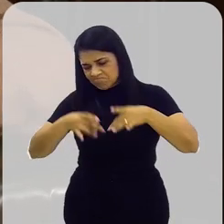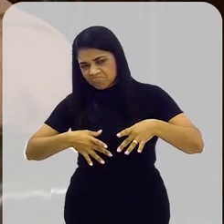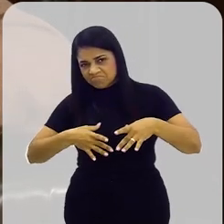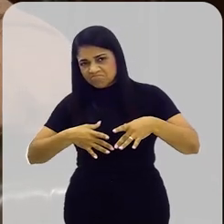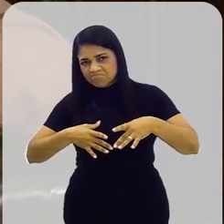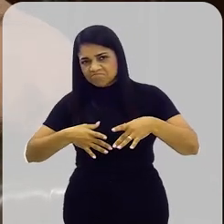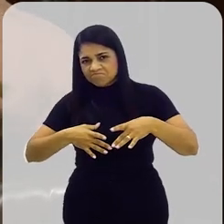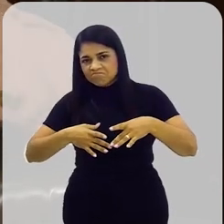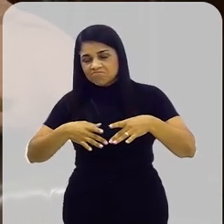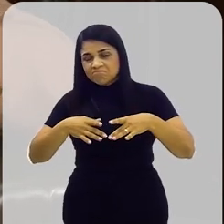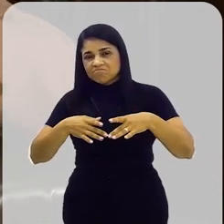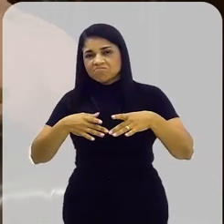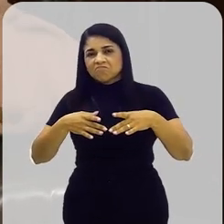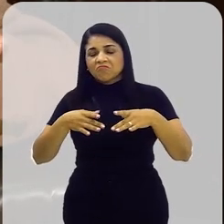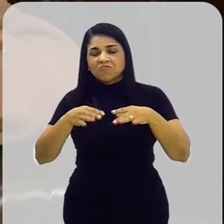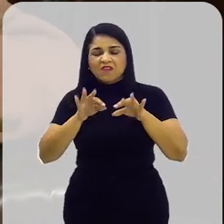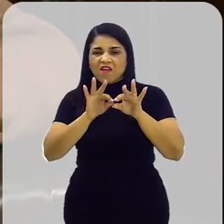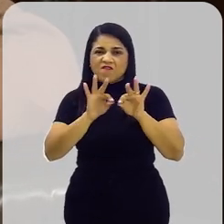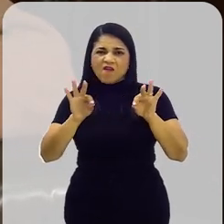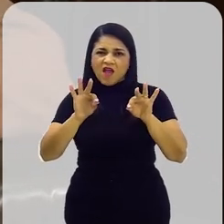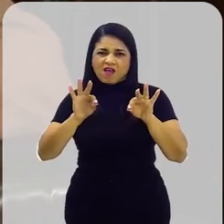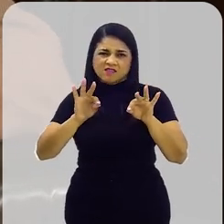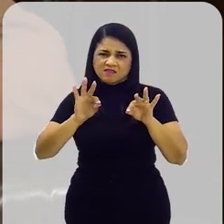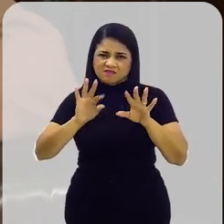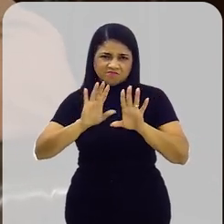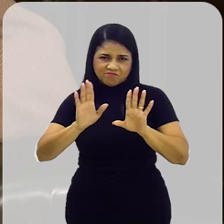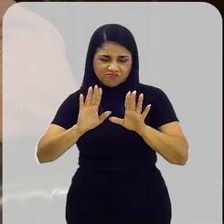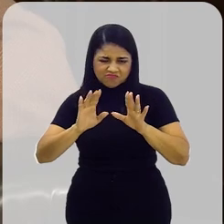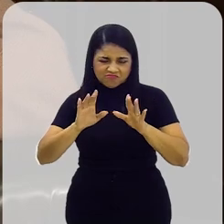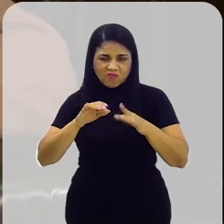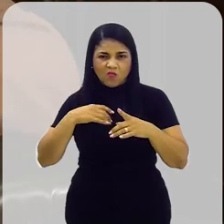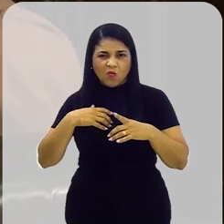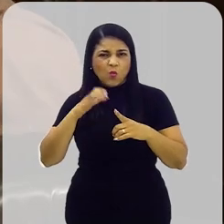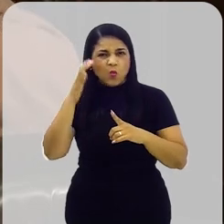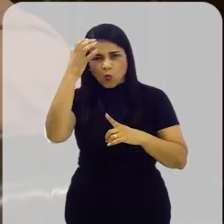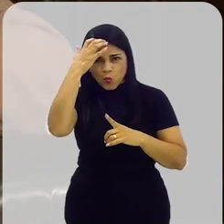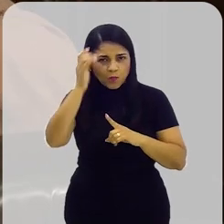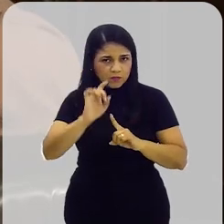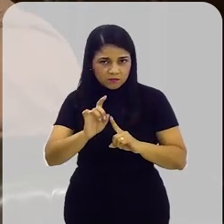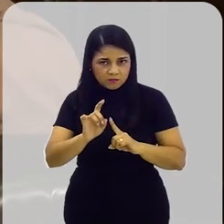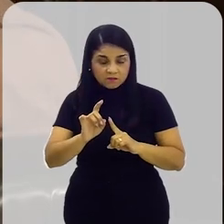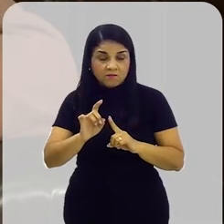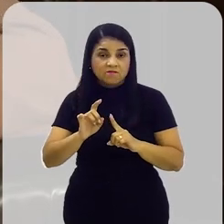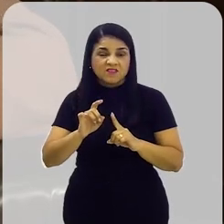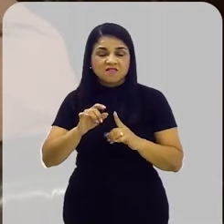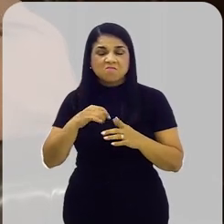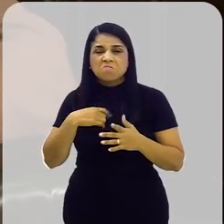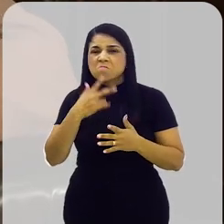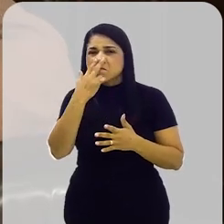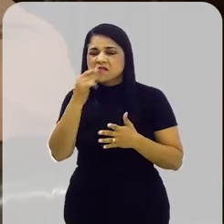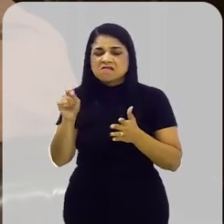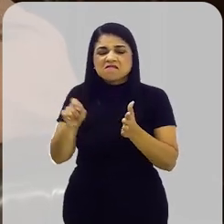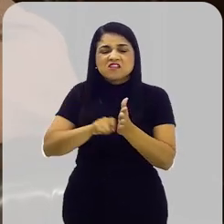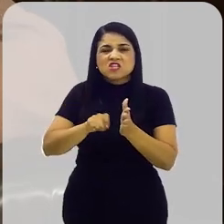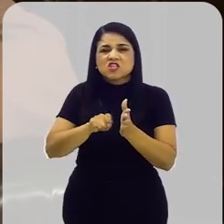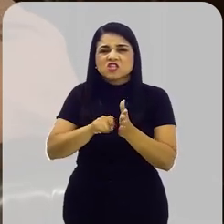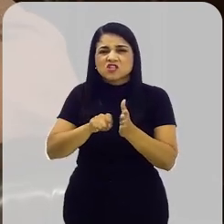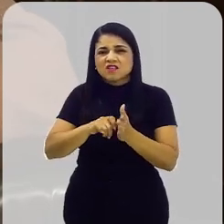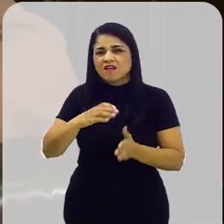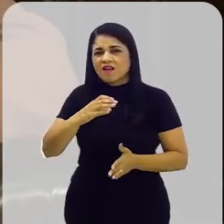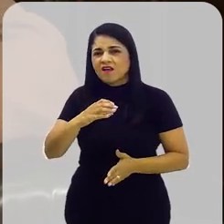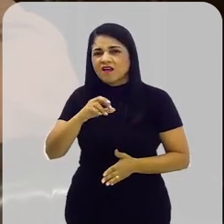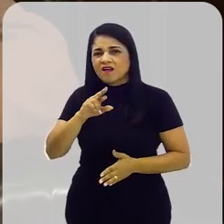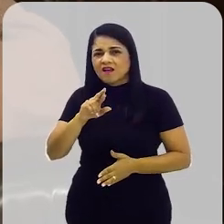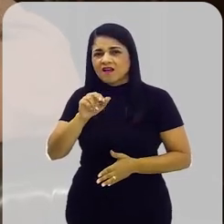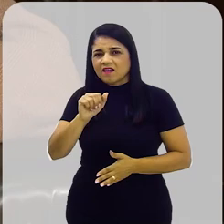Não parafraseando, não colocando um adjetivo, mas exatamente como uma cracuda.